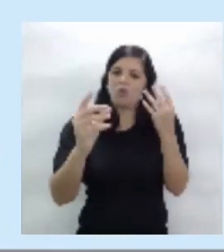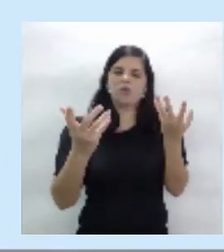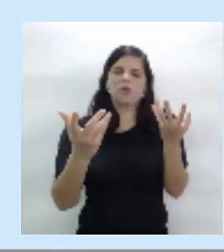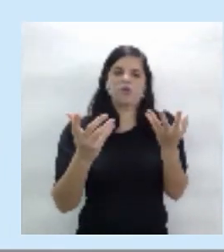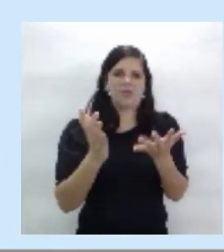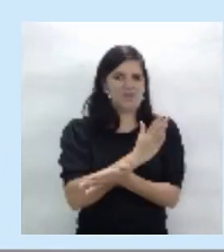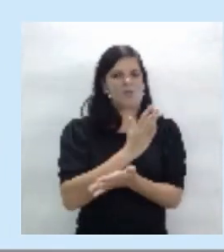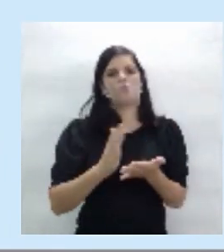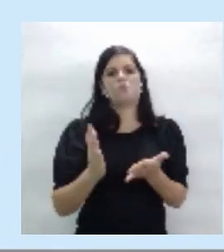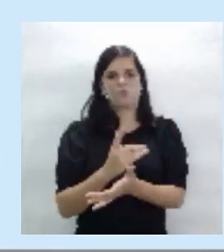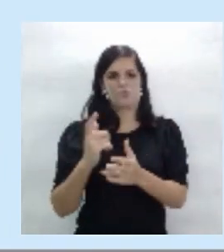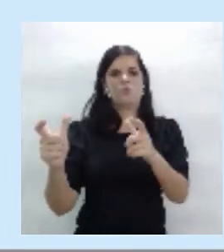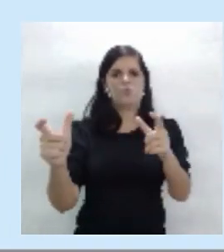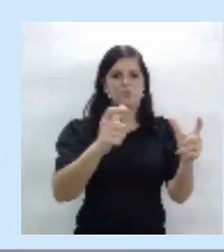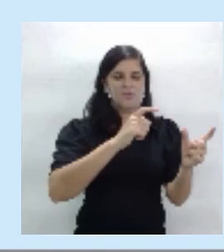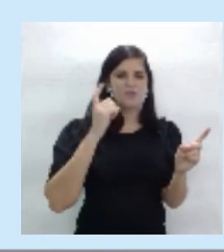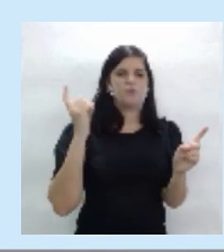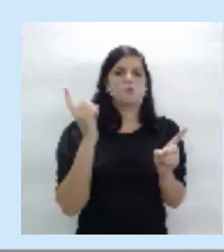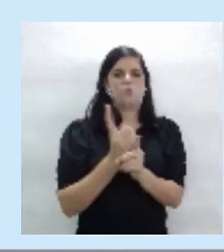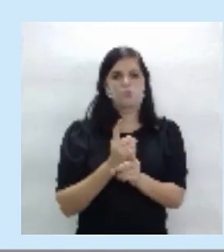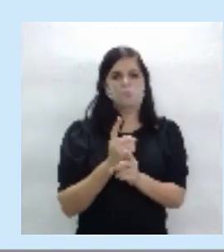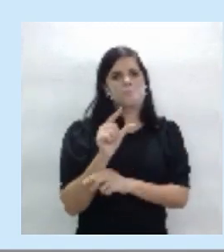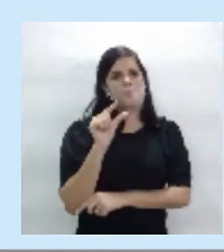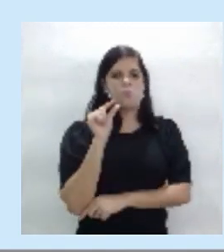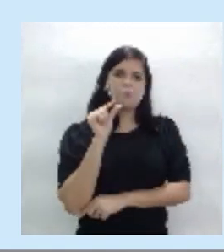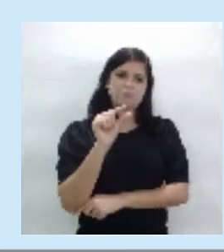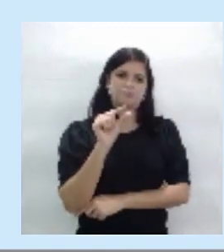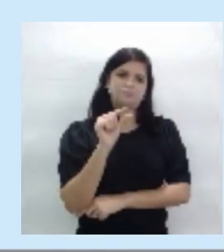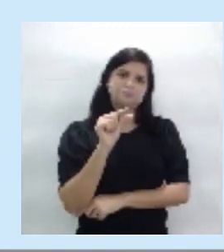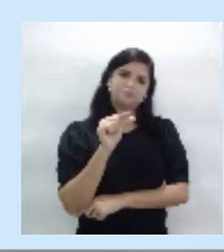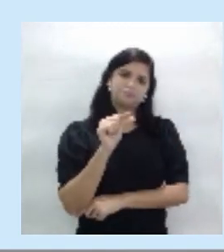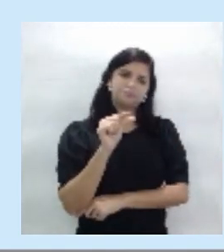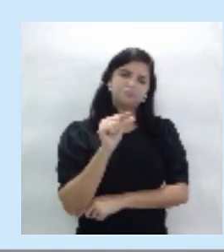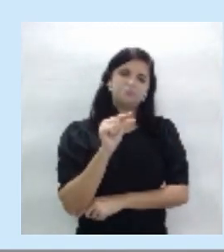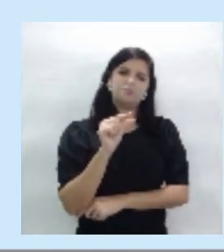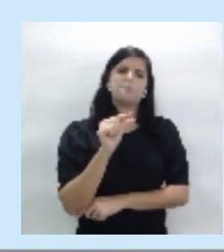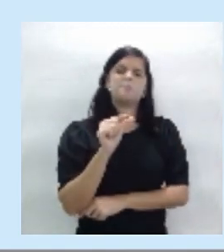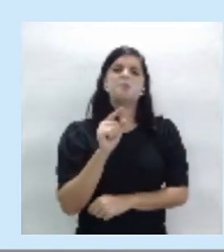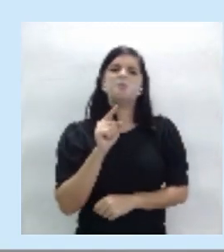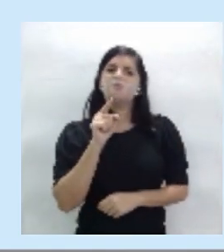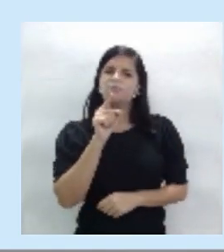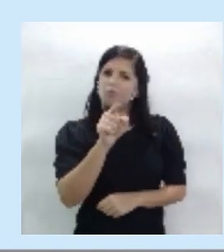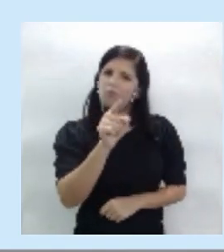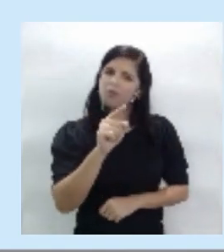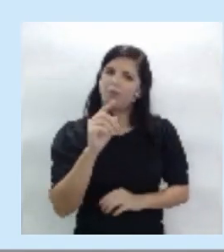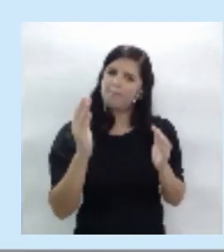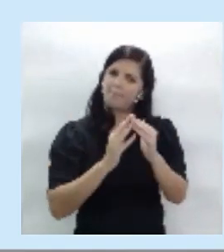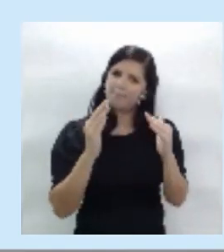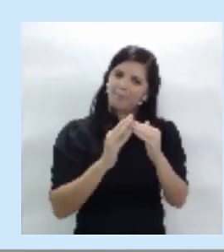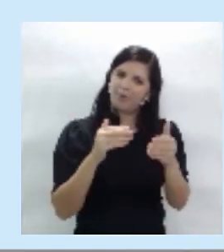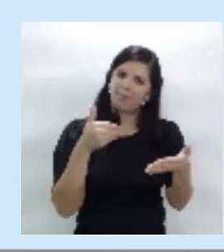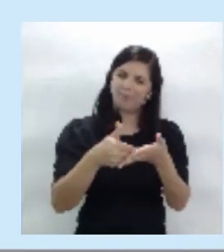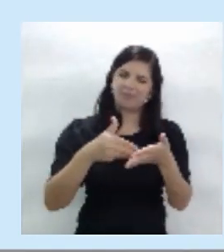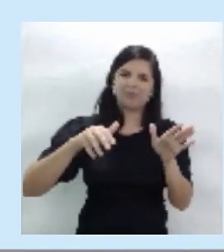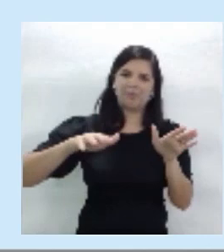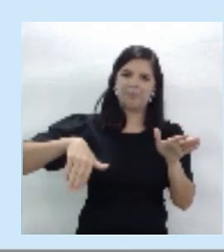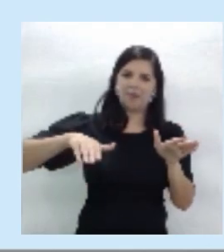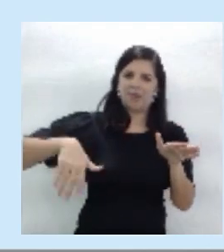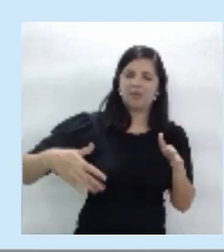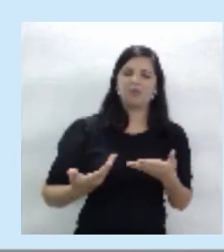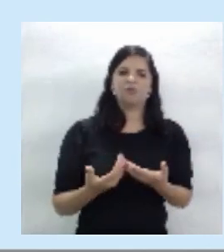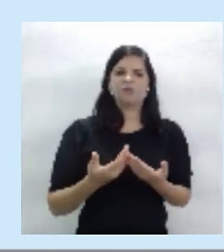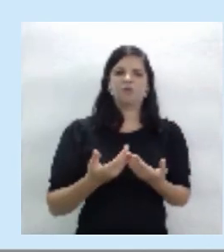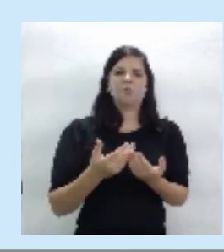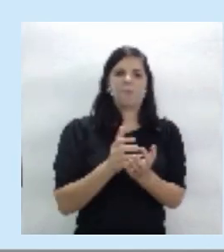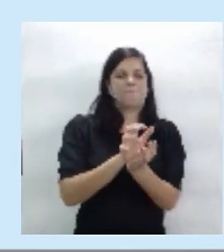em poucos lugares, né? A gente consegue identificar poucos ambientes aí de Mata Atlântica. Você que mora aí na parte do